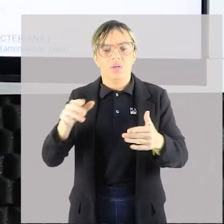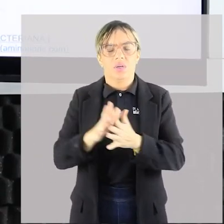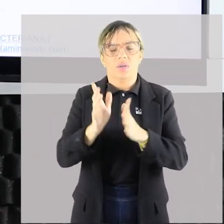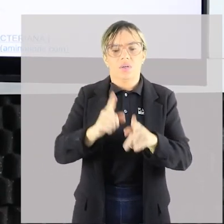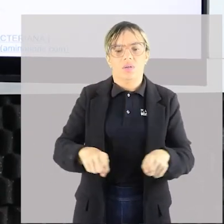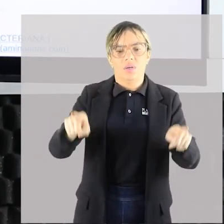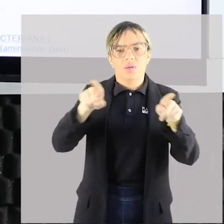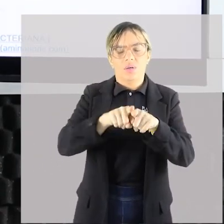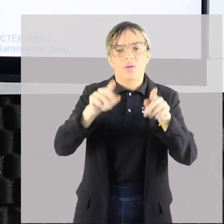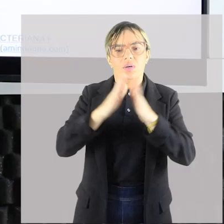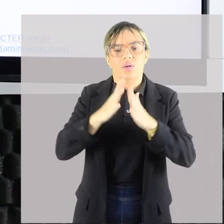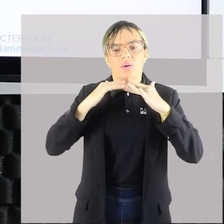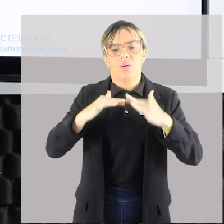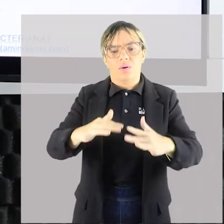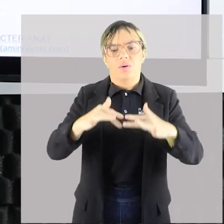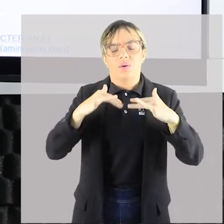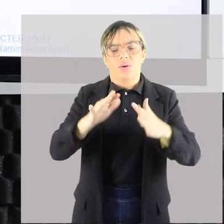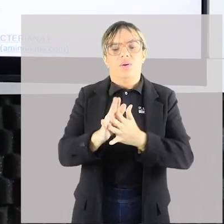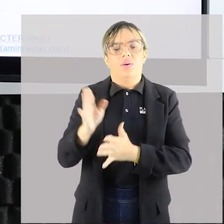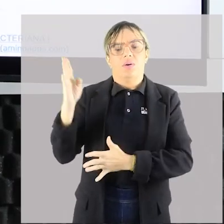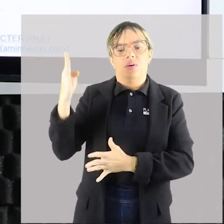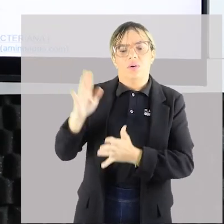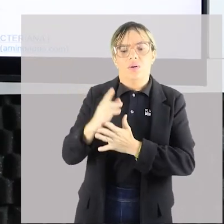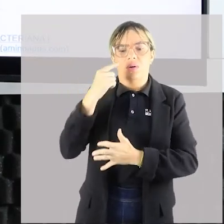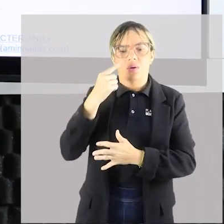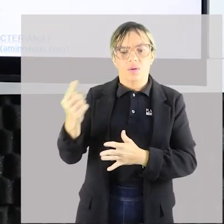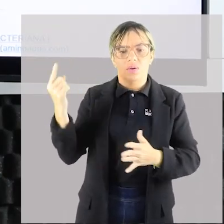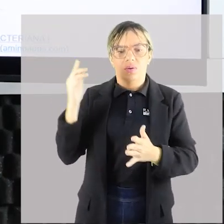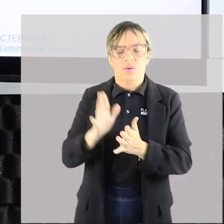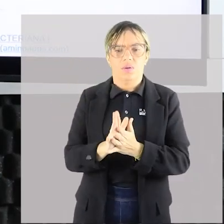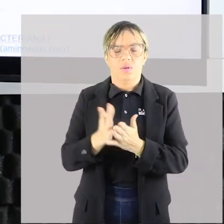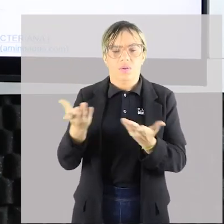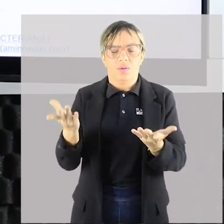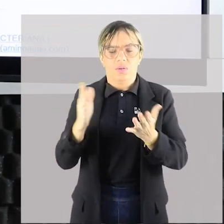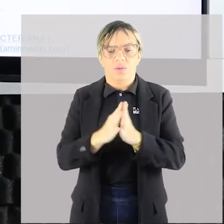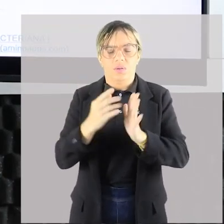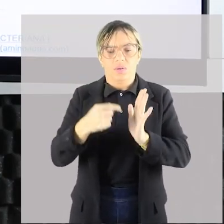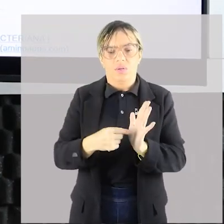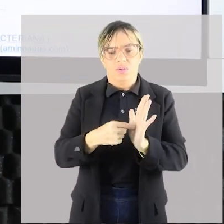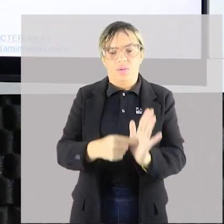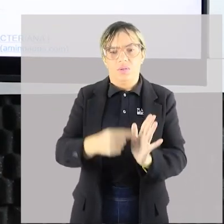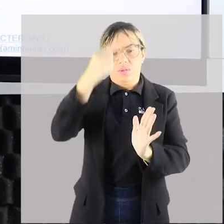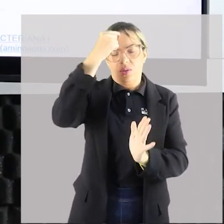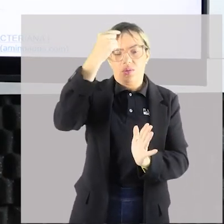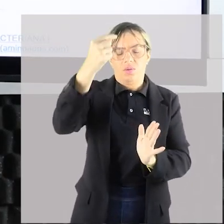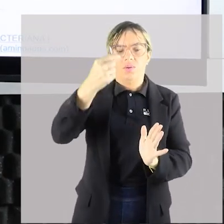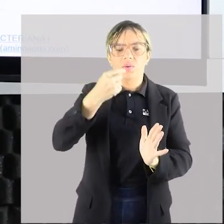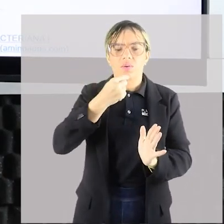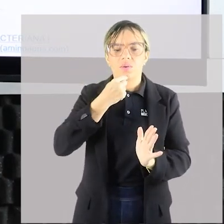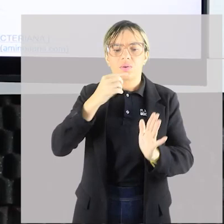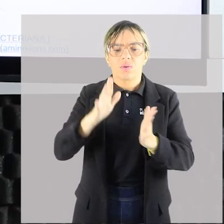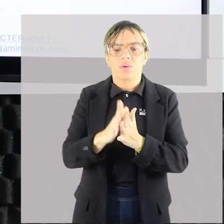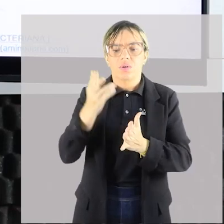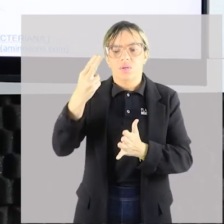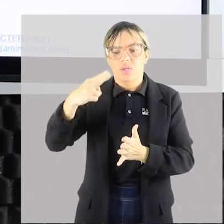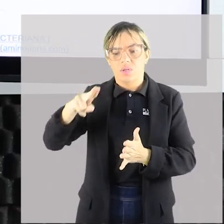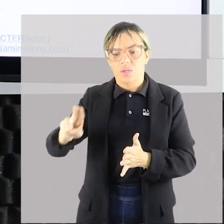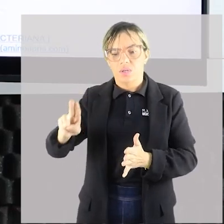né, para o processo de locomoção. Esses cílios, eles estão aparecendo aí na nossa imagem com o nome